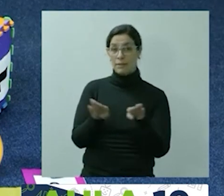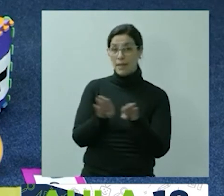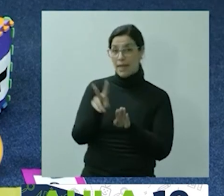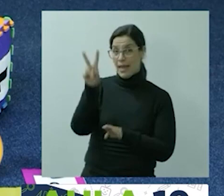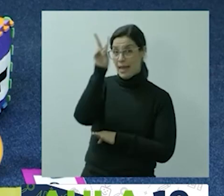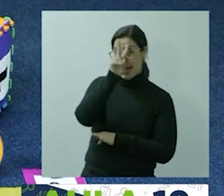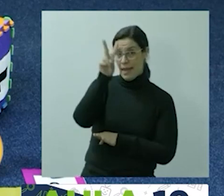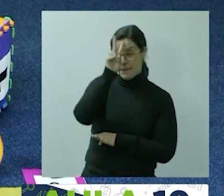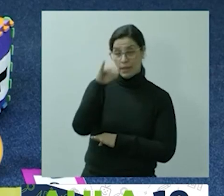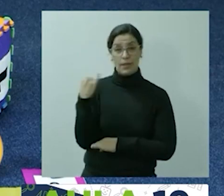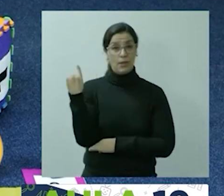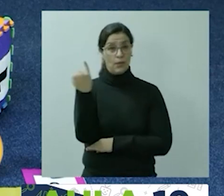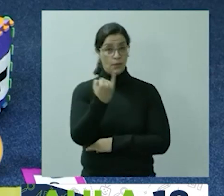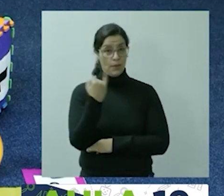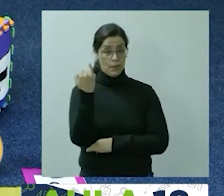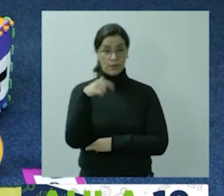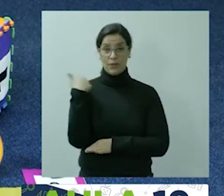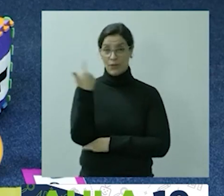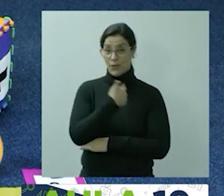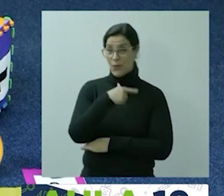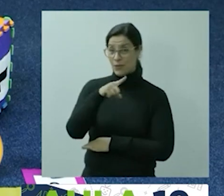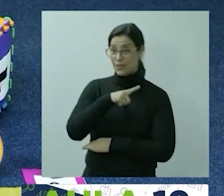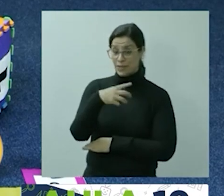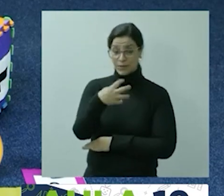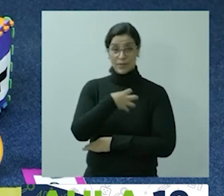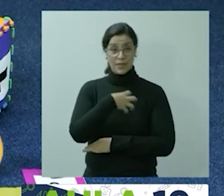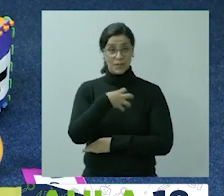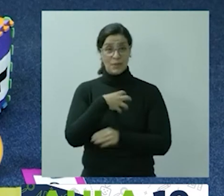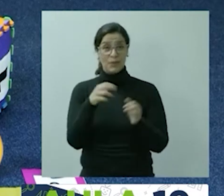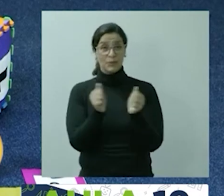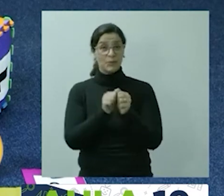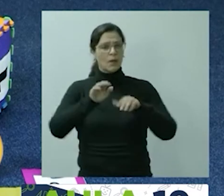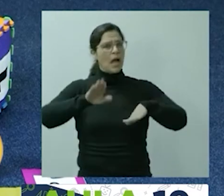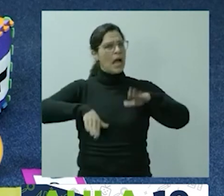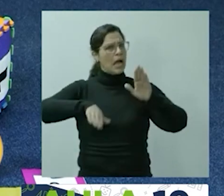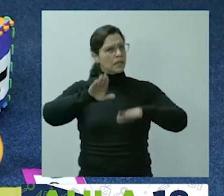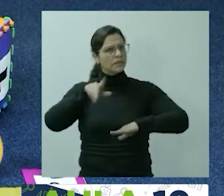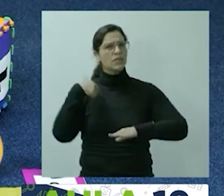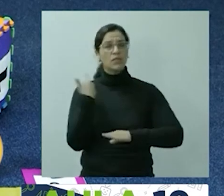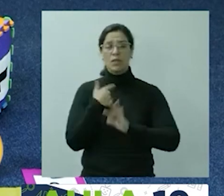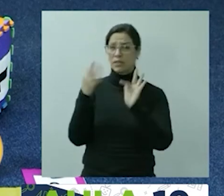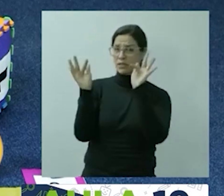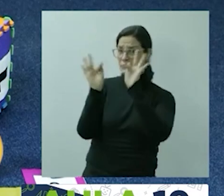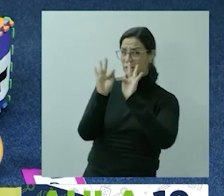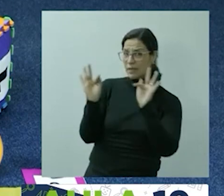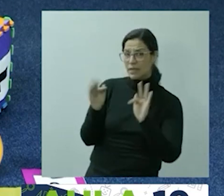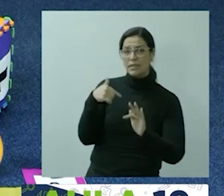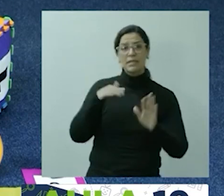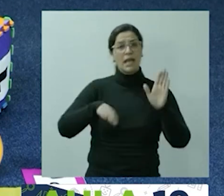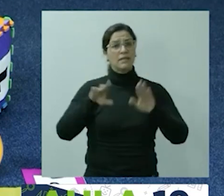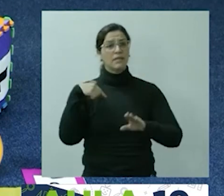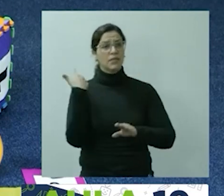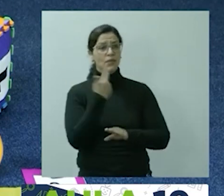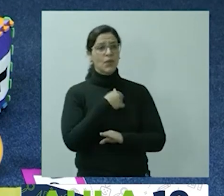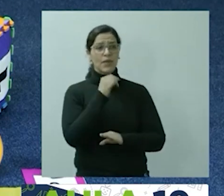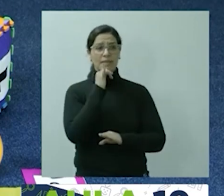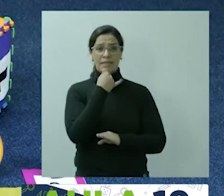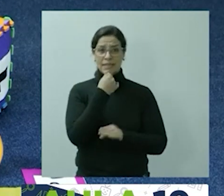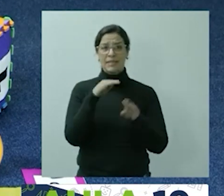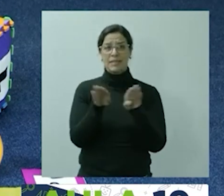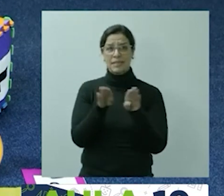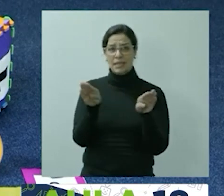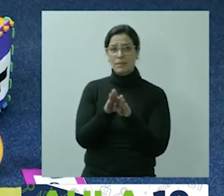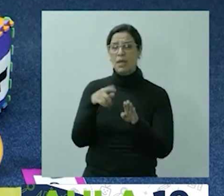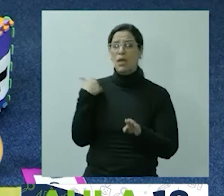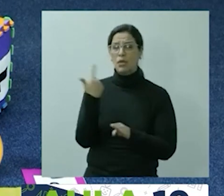Lembrando que é importante a gente ter todos esses sentimentos. Às vezes a gente está feliz, às vezes a gente está triste. Nem todos os